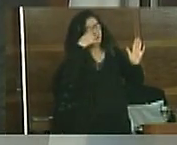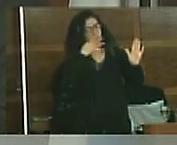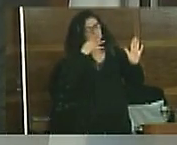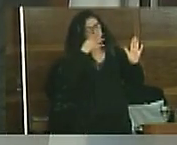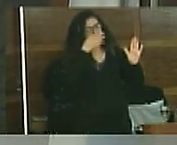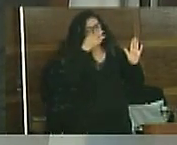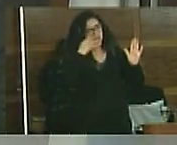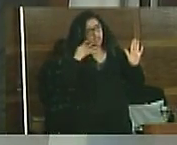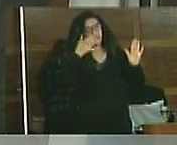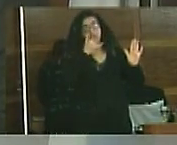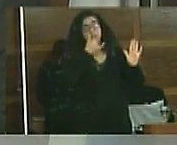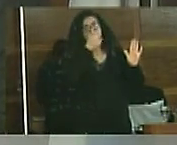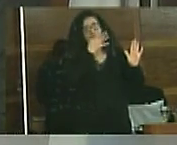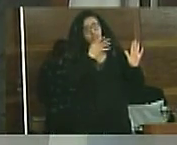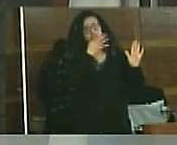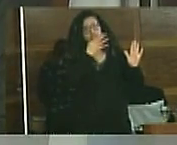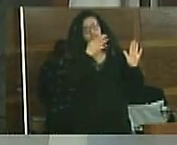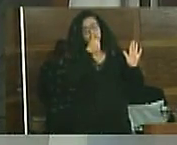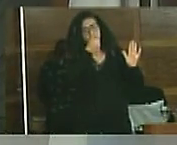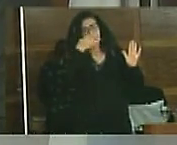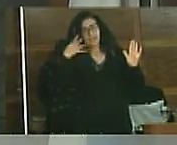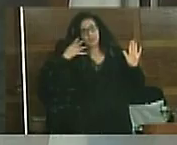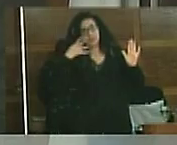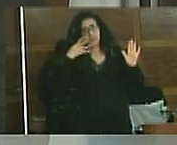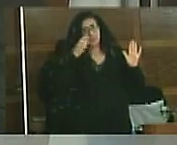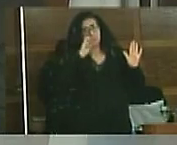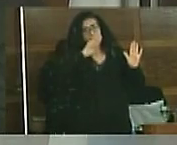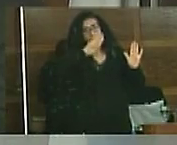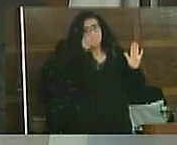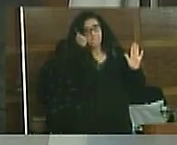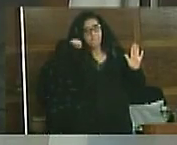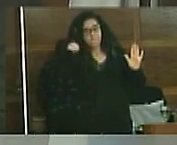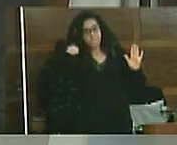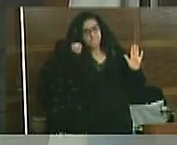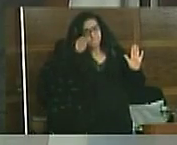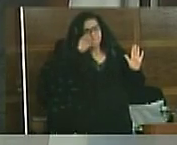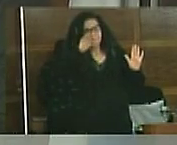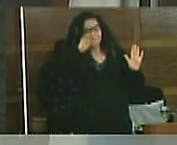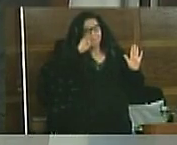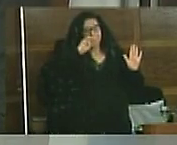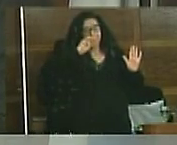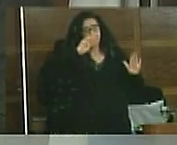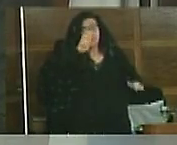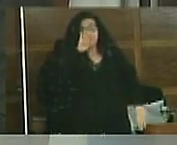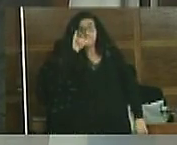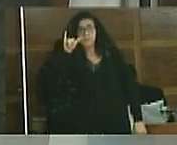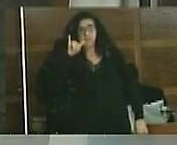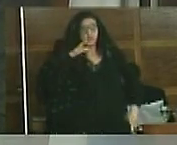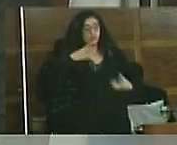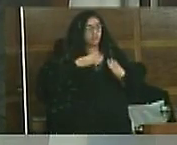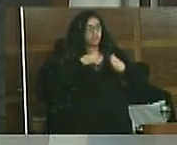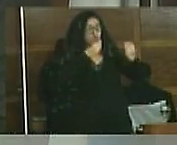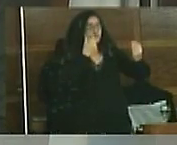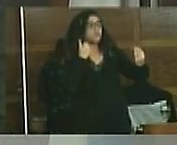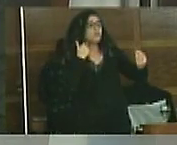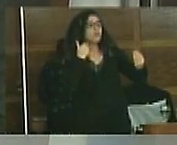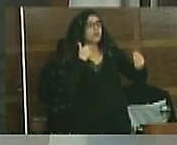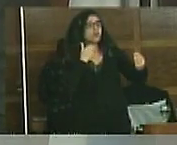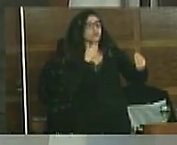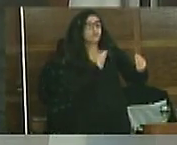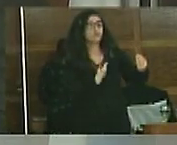414 bilhões emprestados pelo BNDES desde do governo Lula, enquanto o Museu